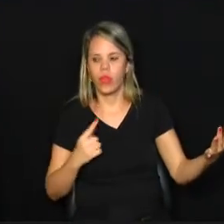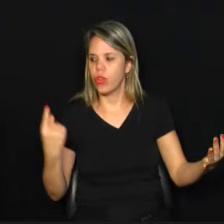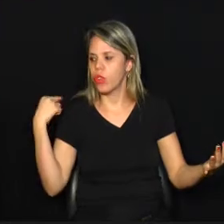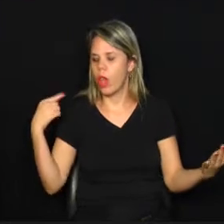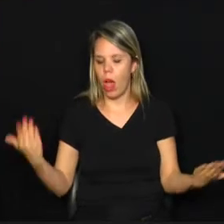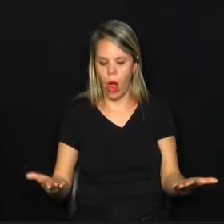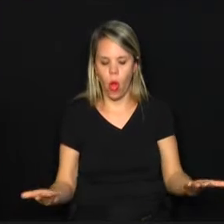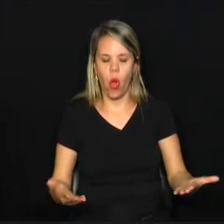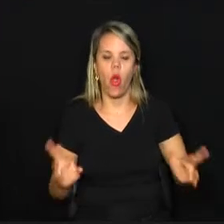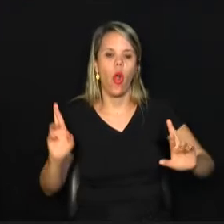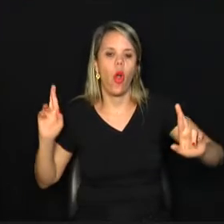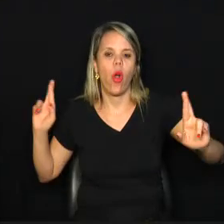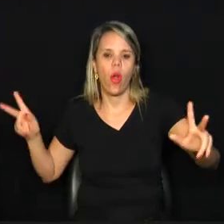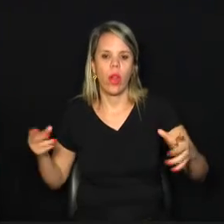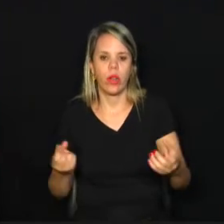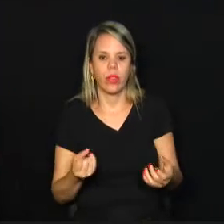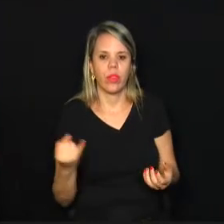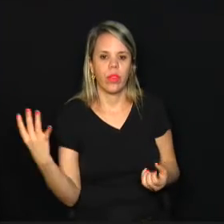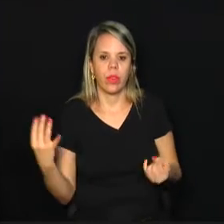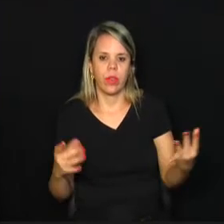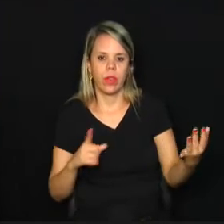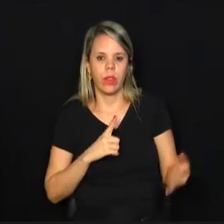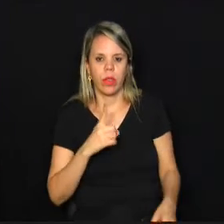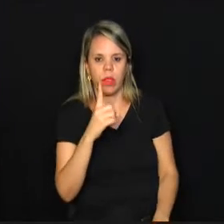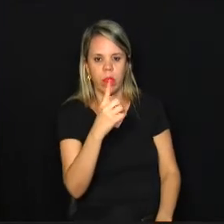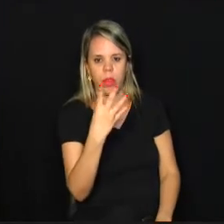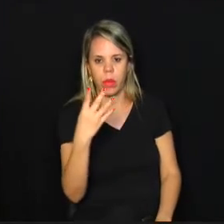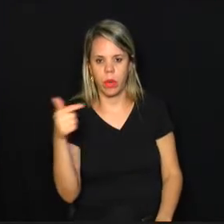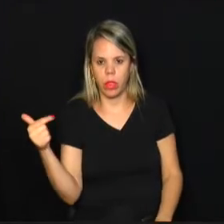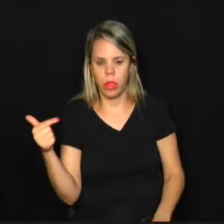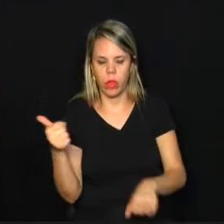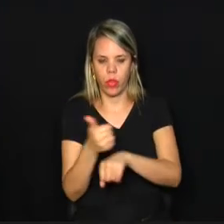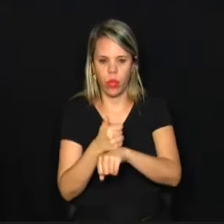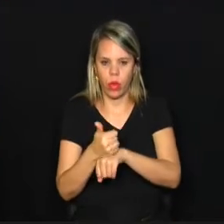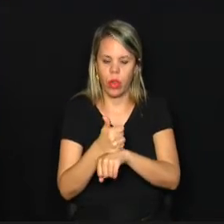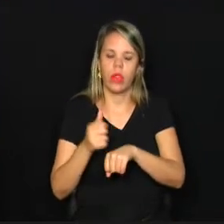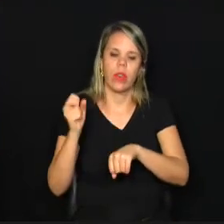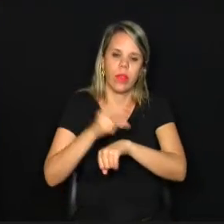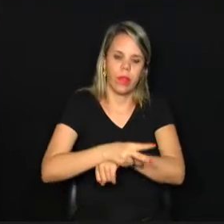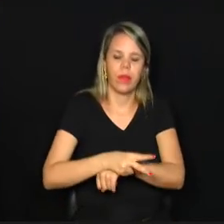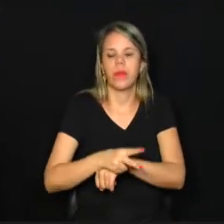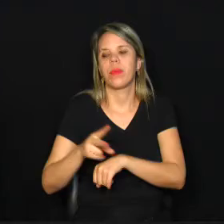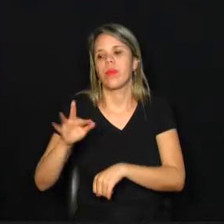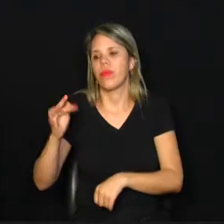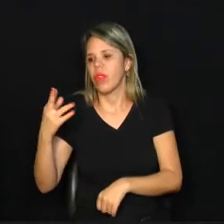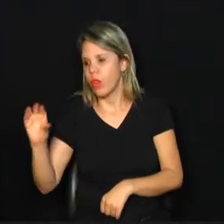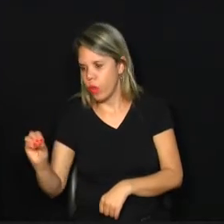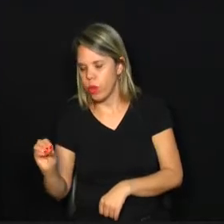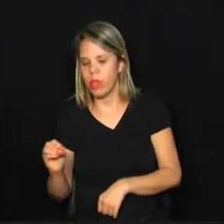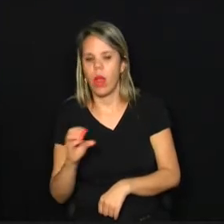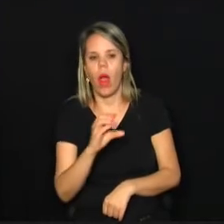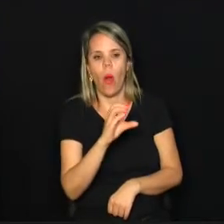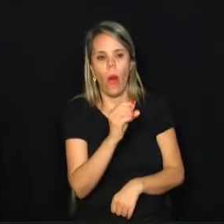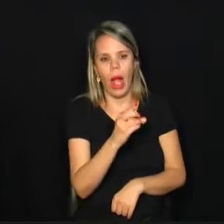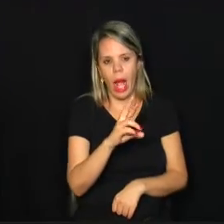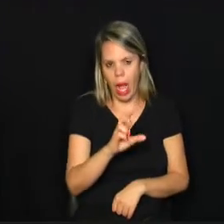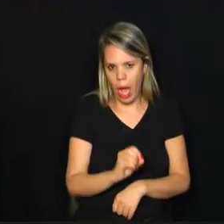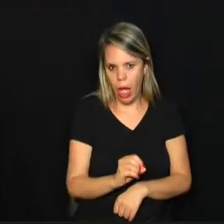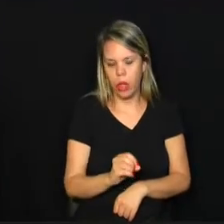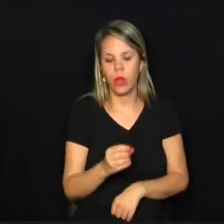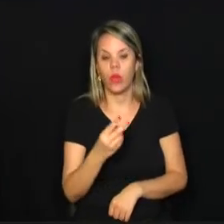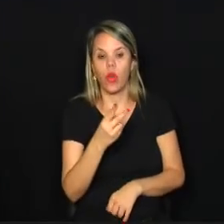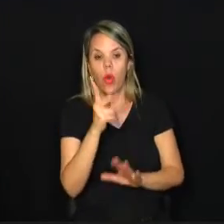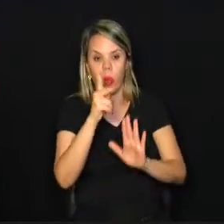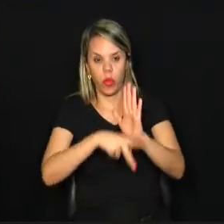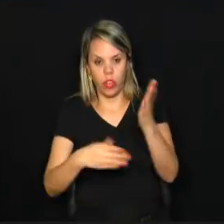gente tem hoje? Nós tínhamos 142 cargos e funções e o projeto está colocando